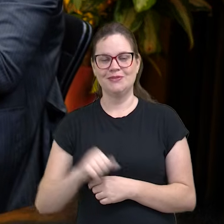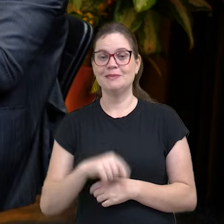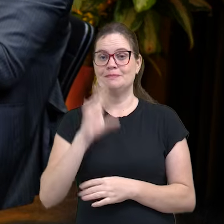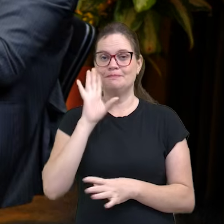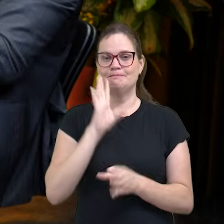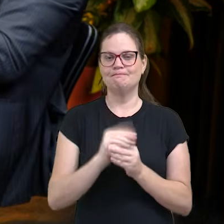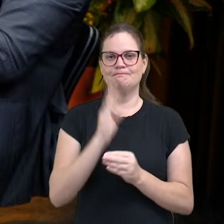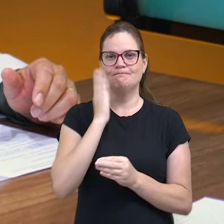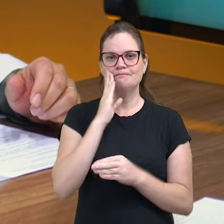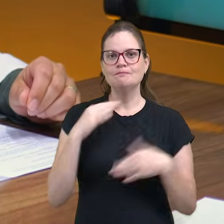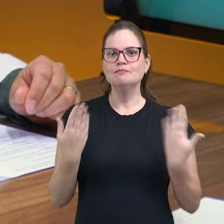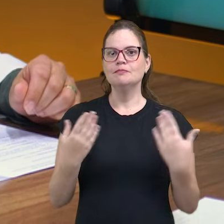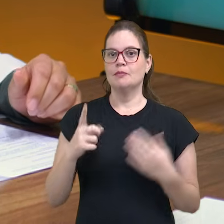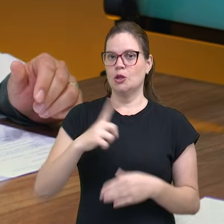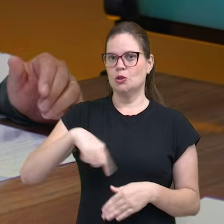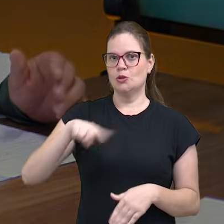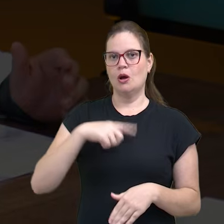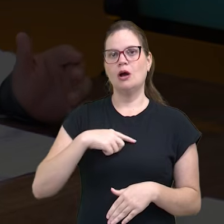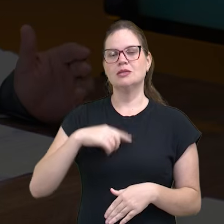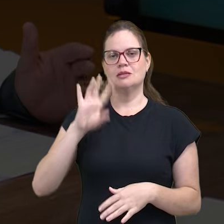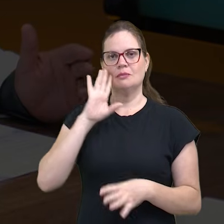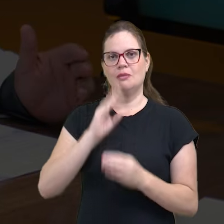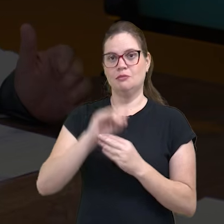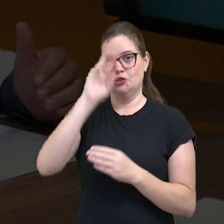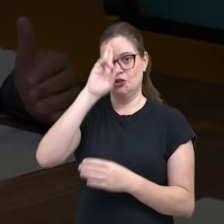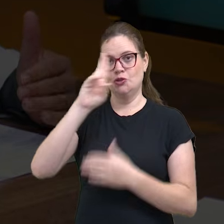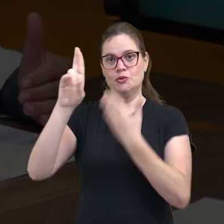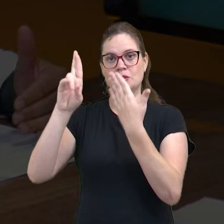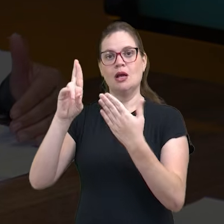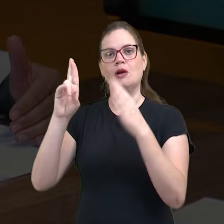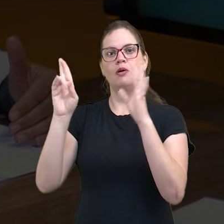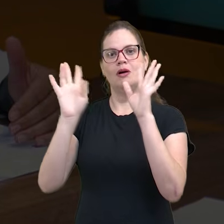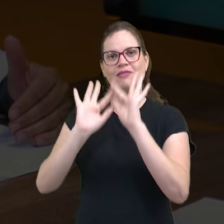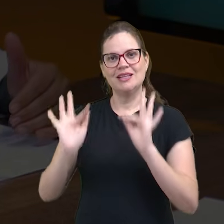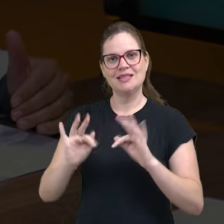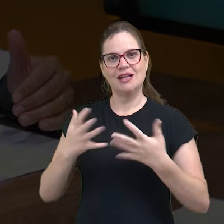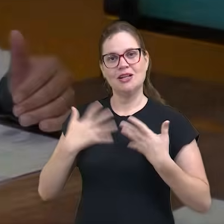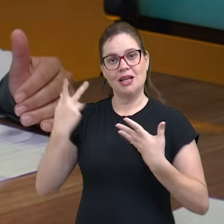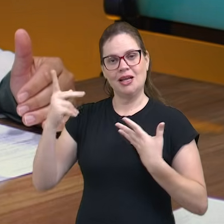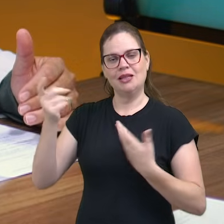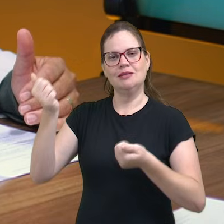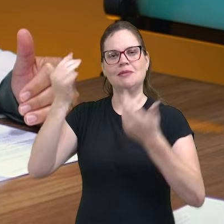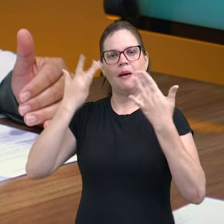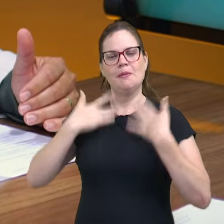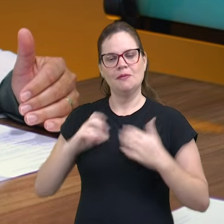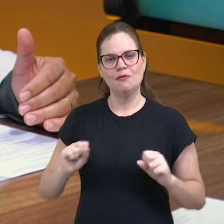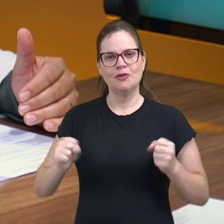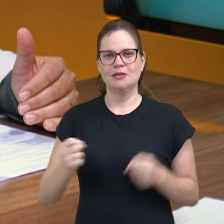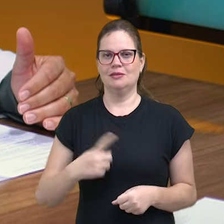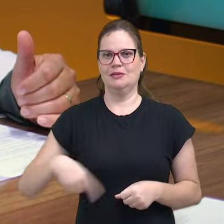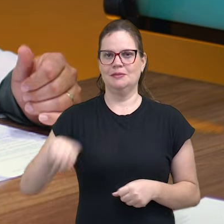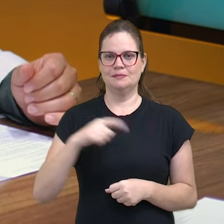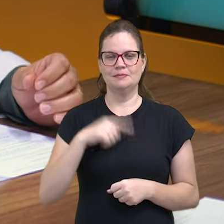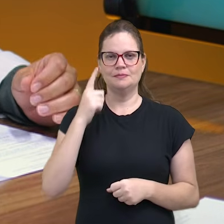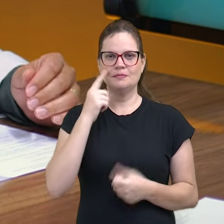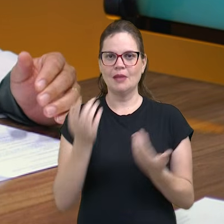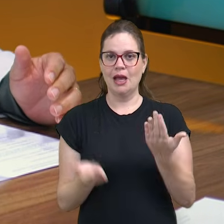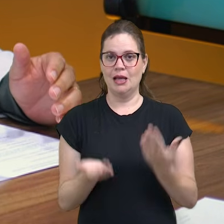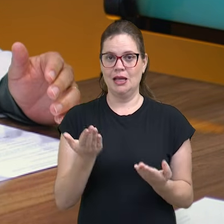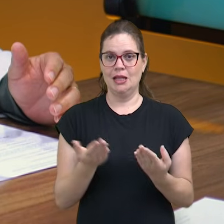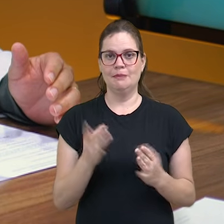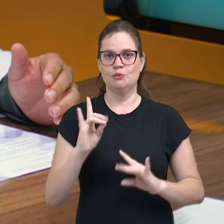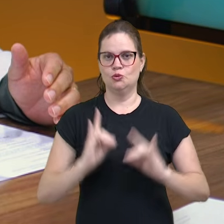Interessante, porque a palavra de Deus fala que a alegria do Senhor é a nossa força. O texto lido fala de fortaleza,